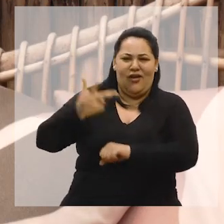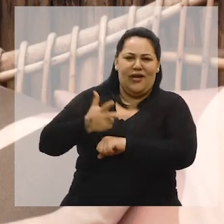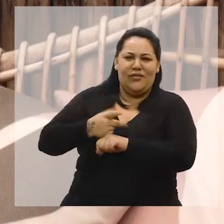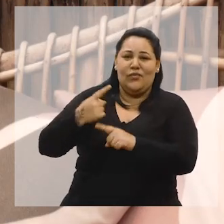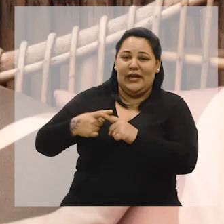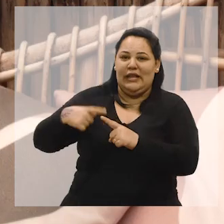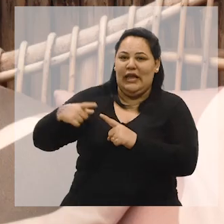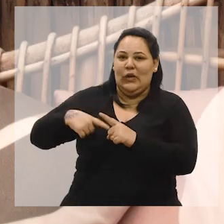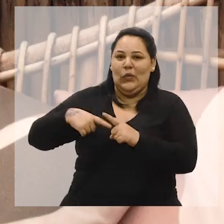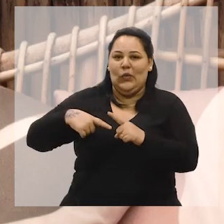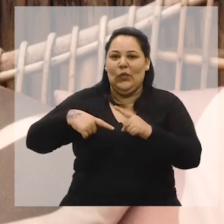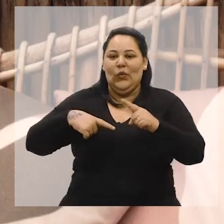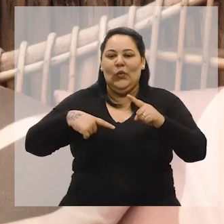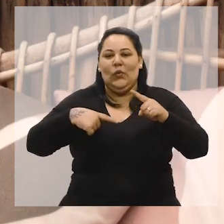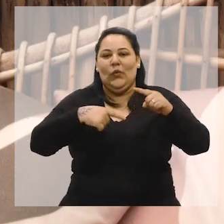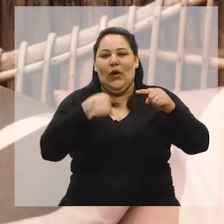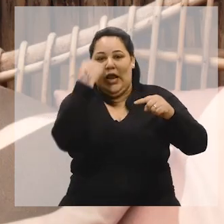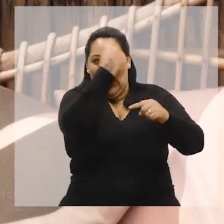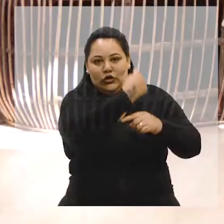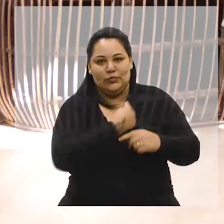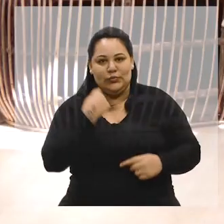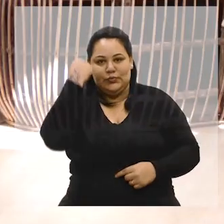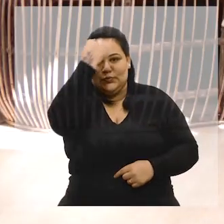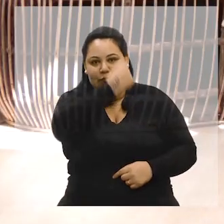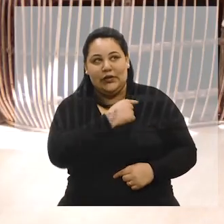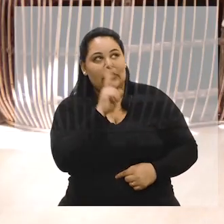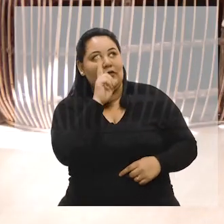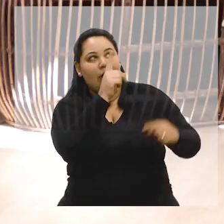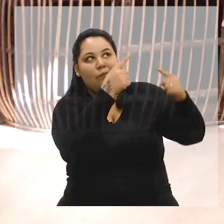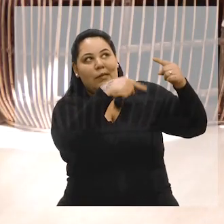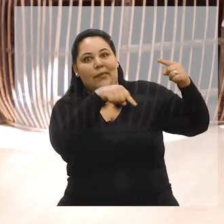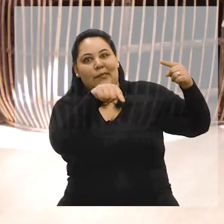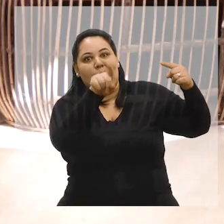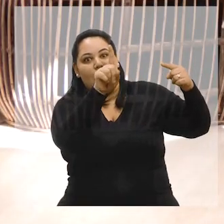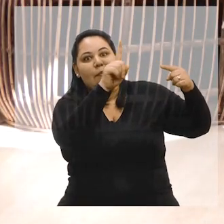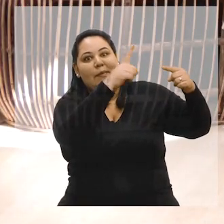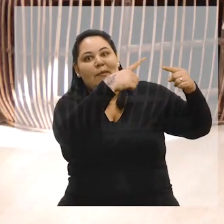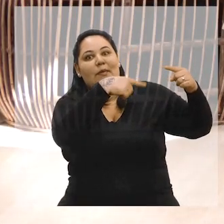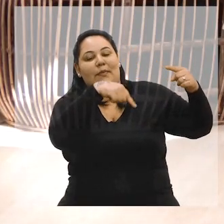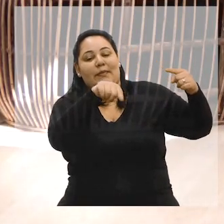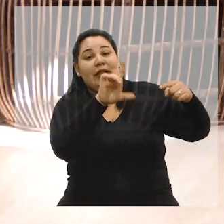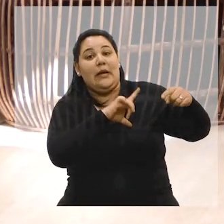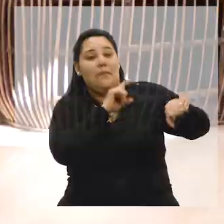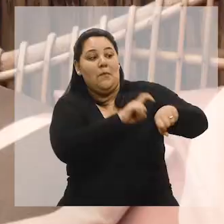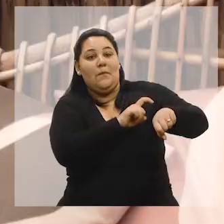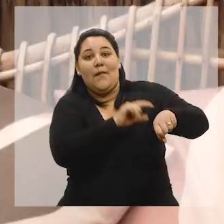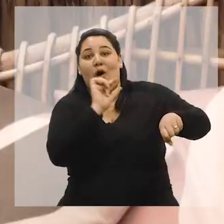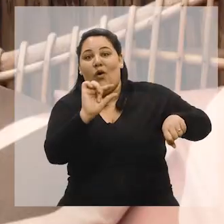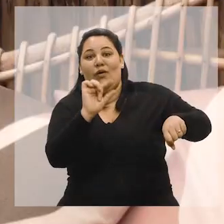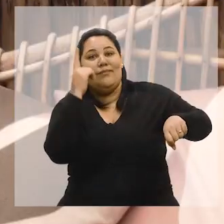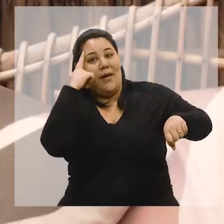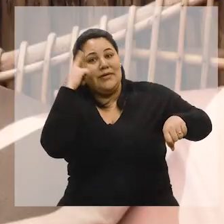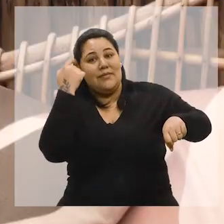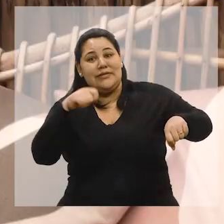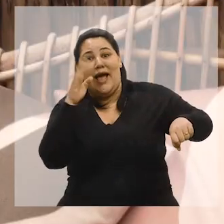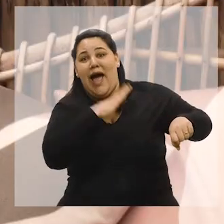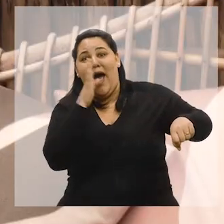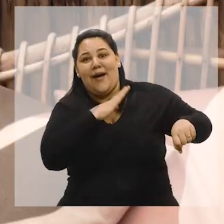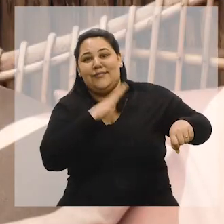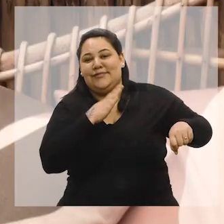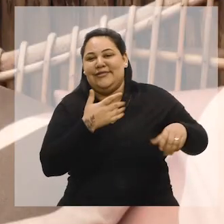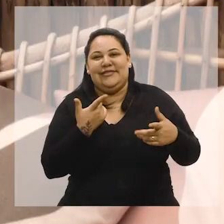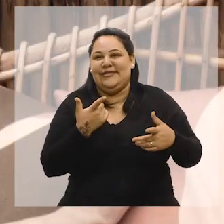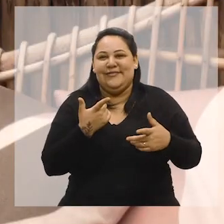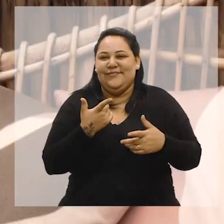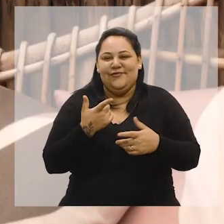ali por conta do relógio, porque é exatamente como acontece na televisão. É aquele tempo, tu tem muito pouco tempo para pensar. Então, assim, não dá